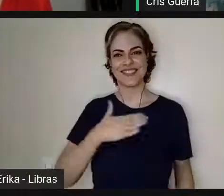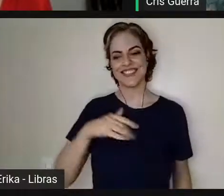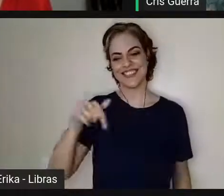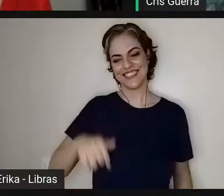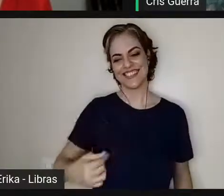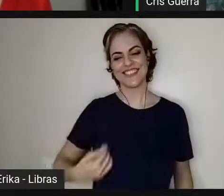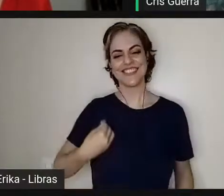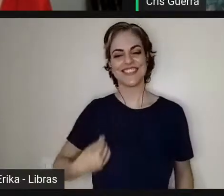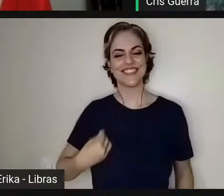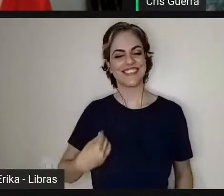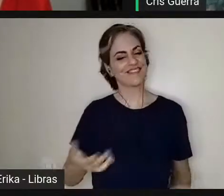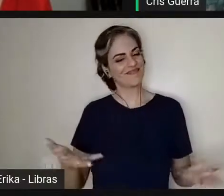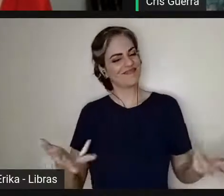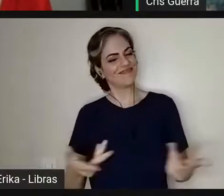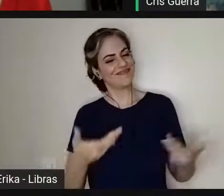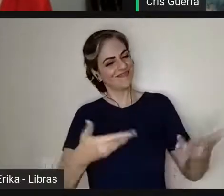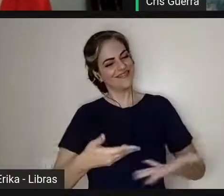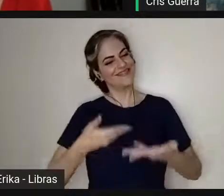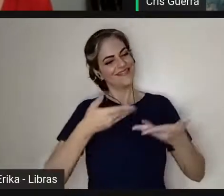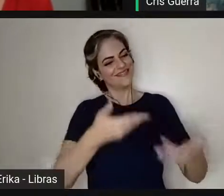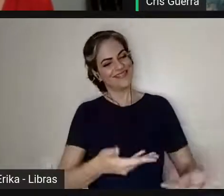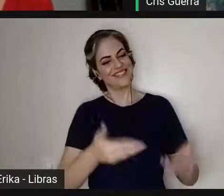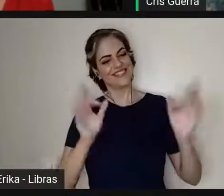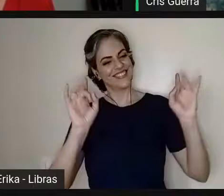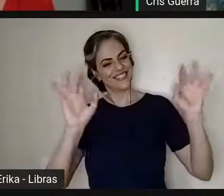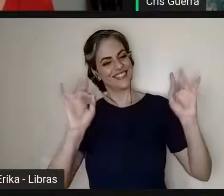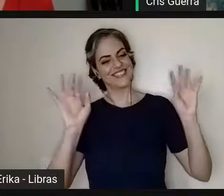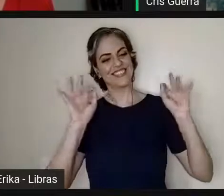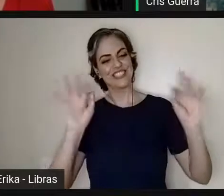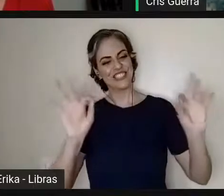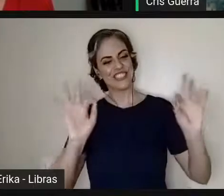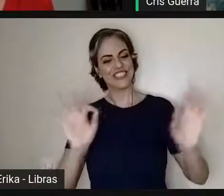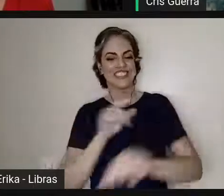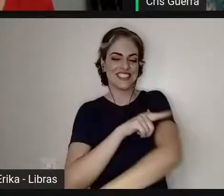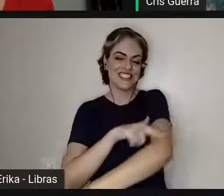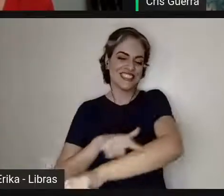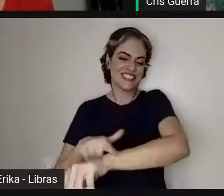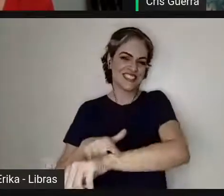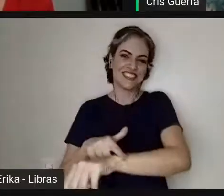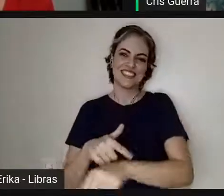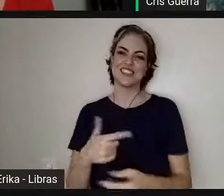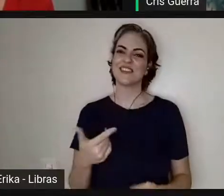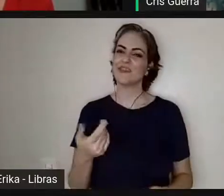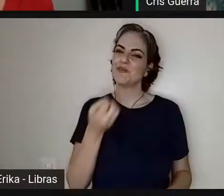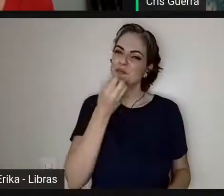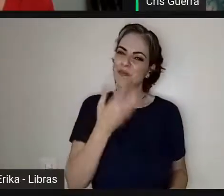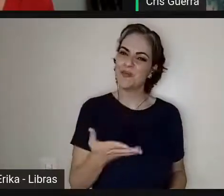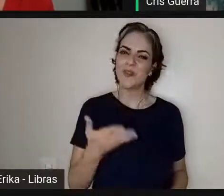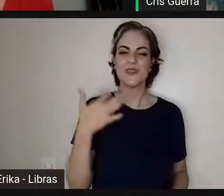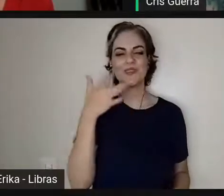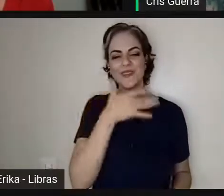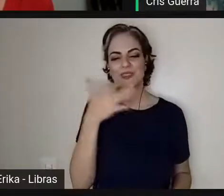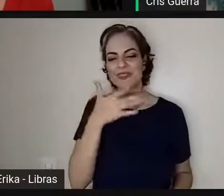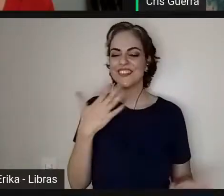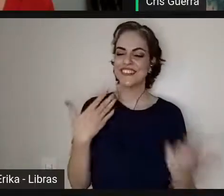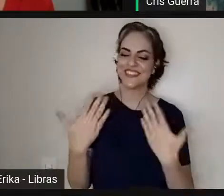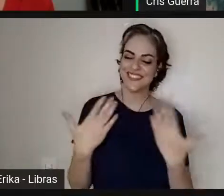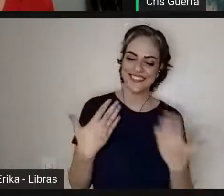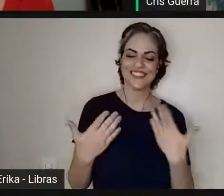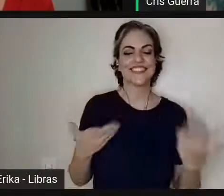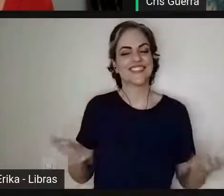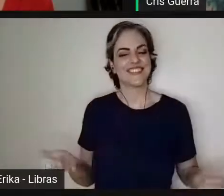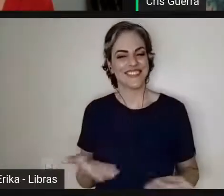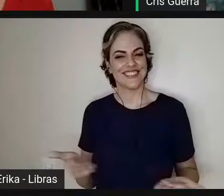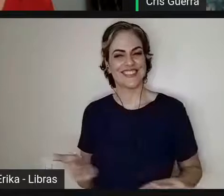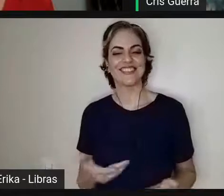mais recepcionada por você, tão chique, tão gentil, né? Muito gostoso estar aqui para conversar e